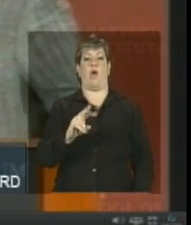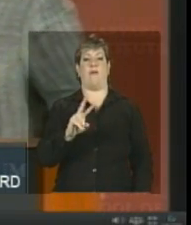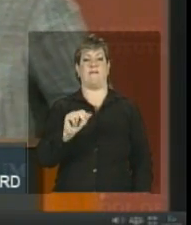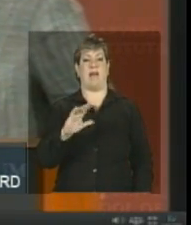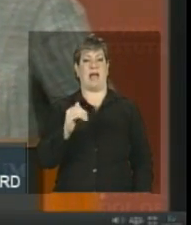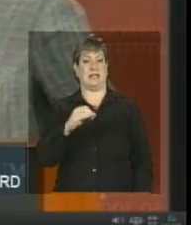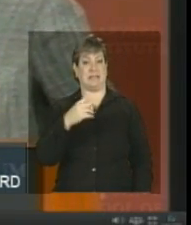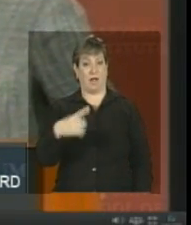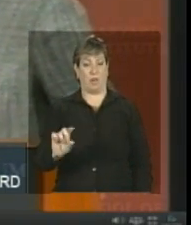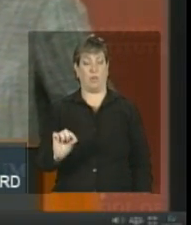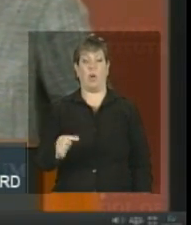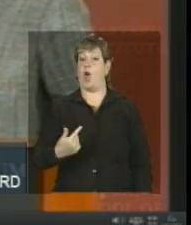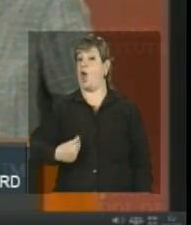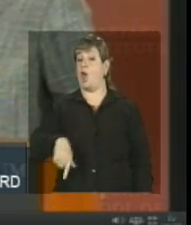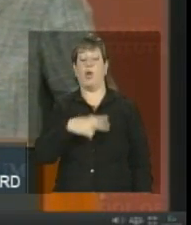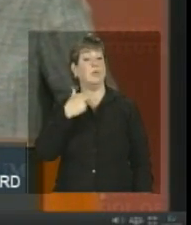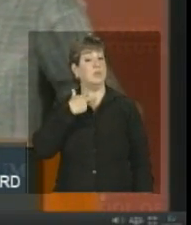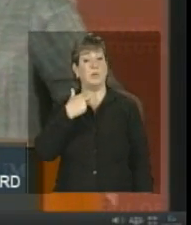podemos mais ter uma visão